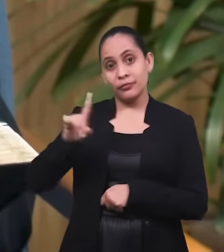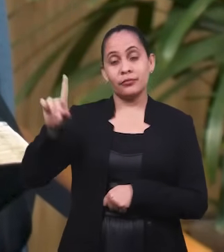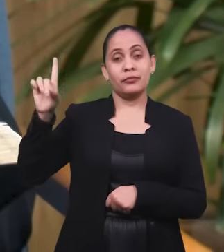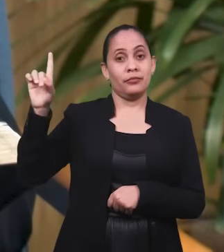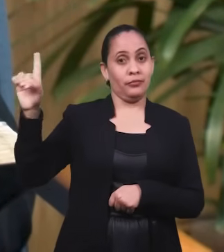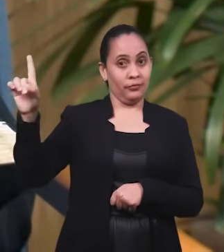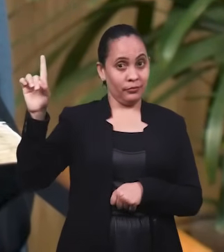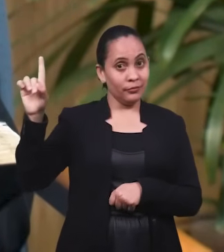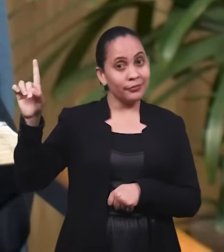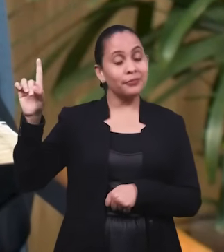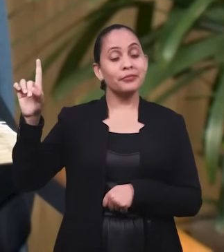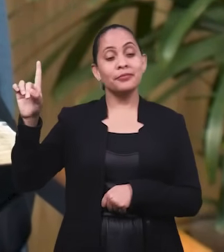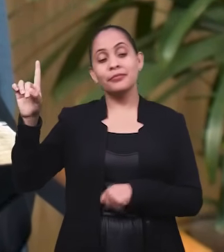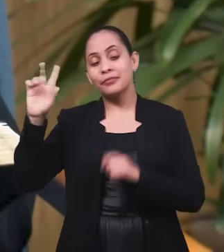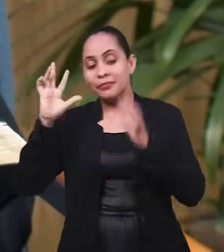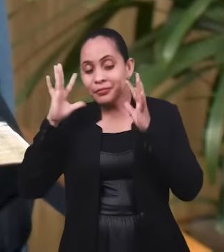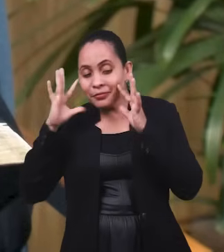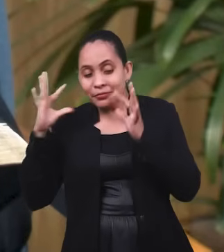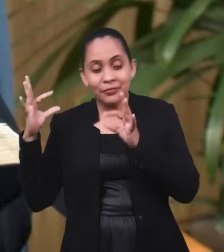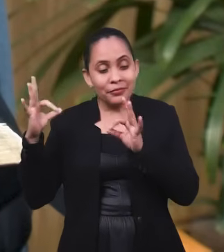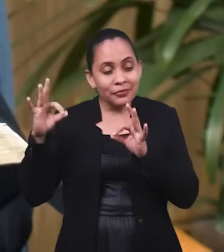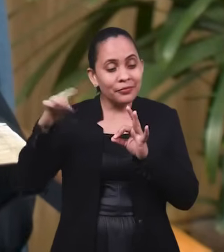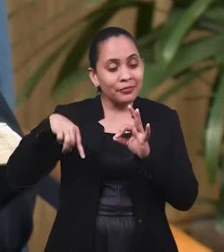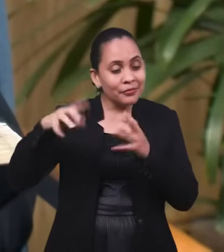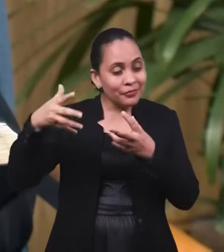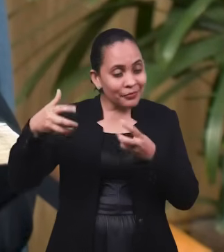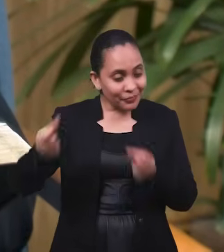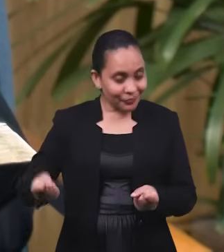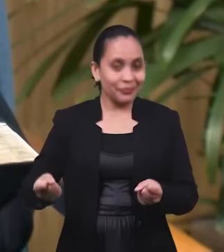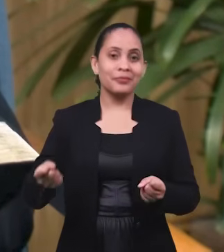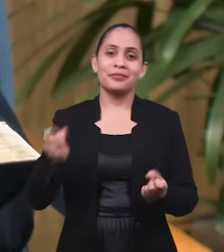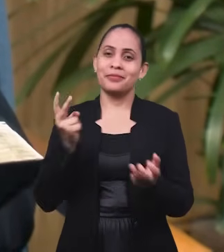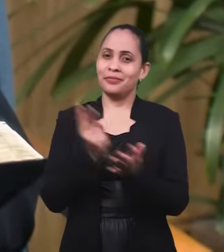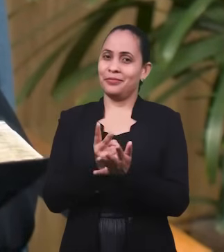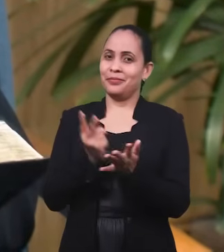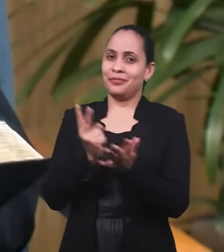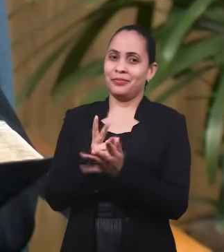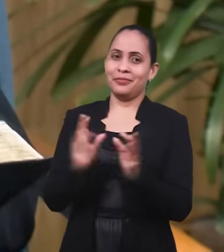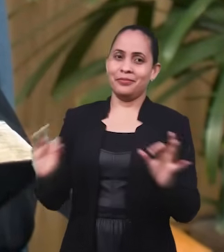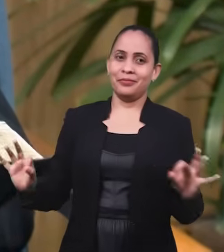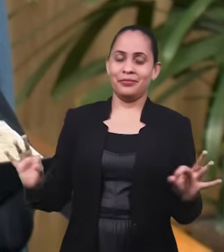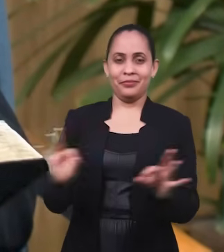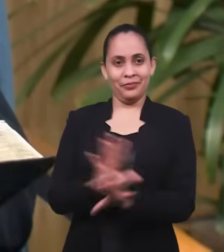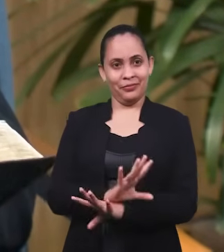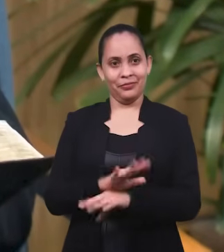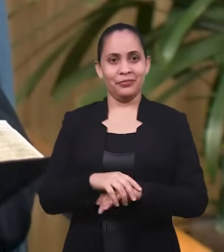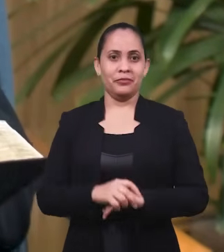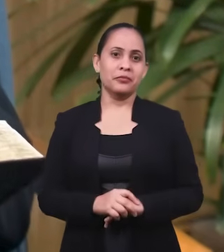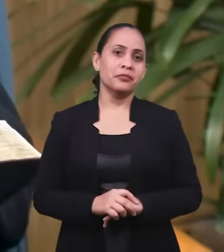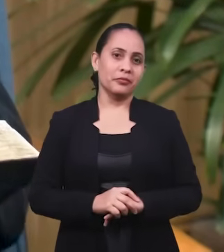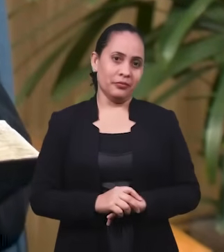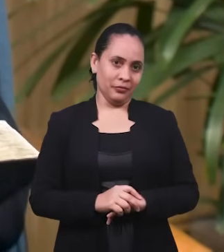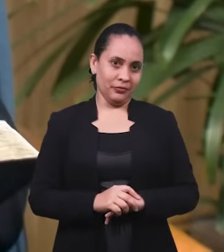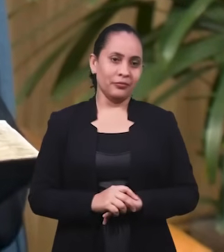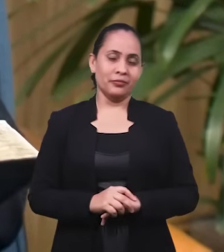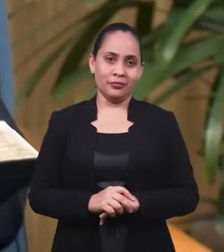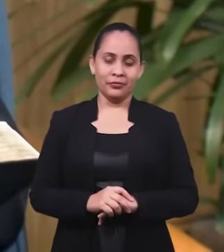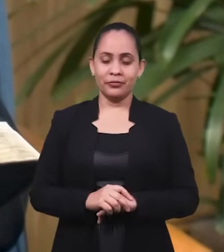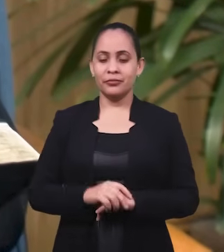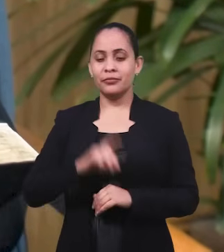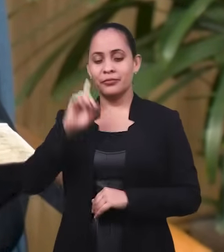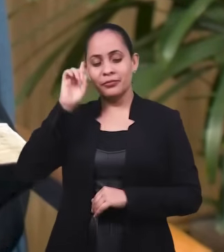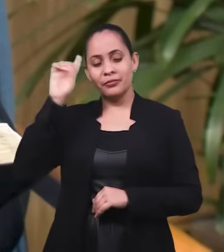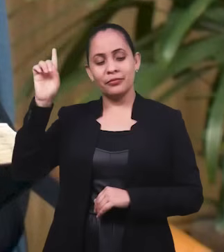ouve, a um Deus que nos atende e está sempre pronto para inclinar os